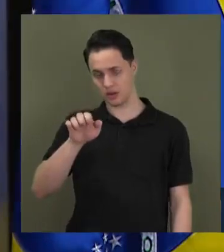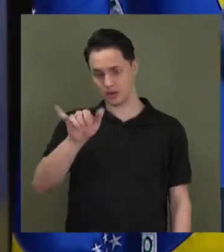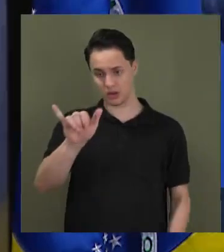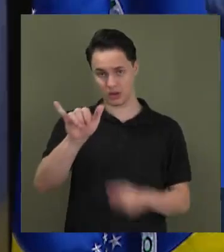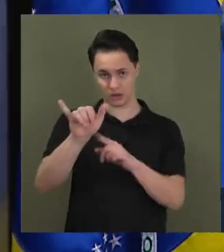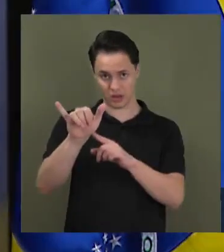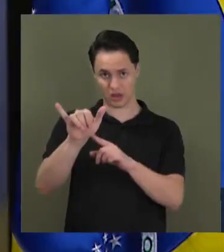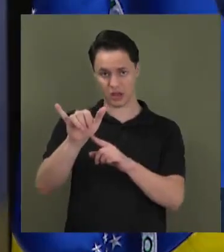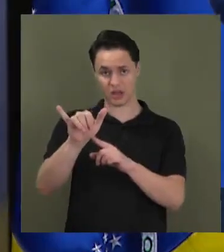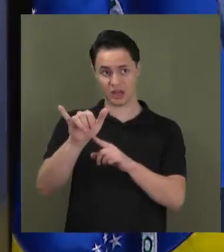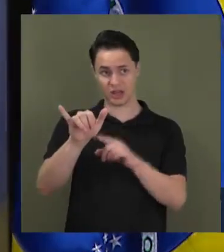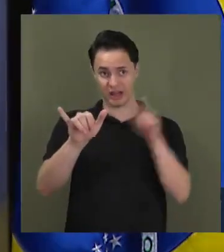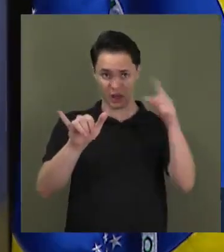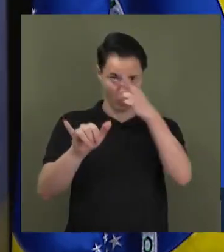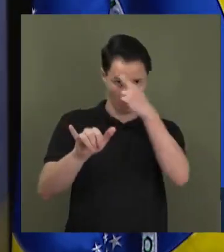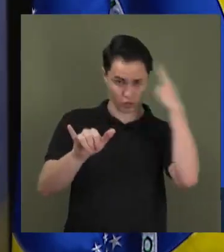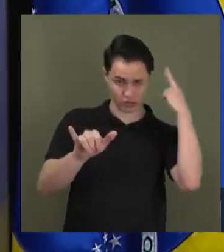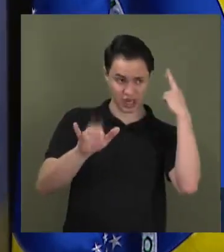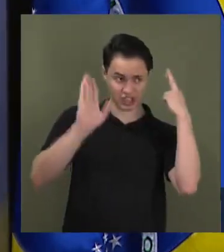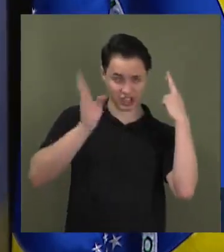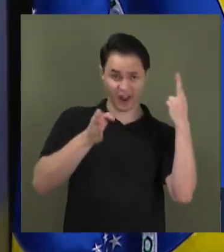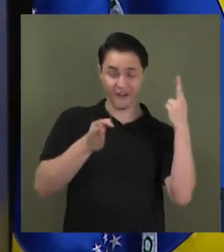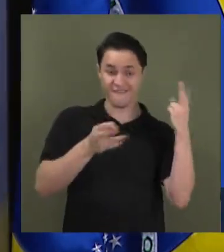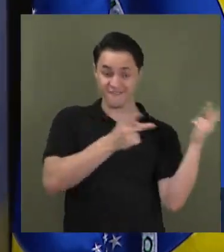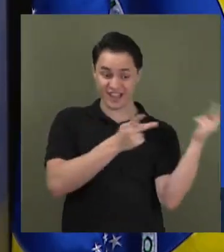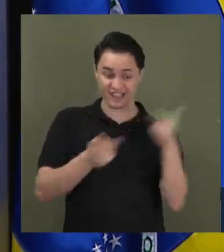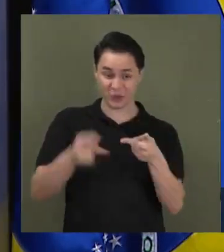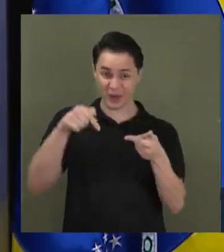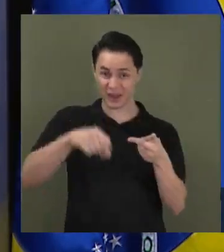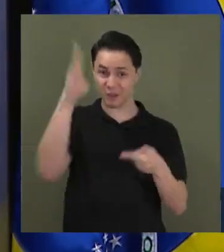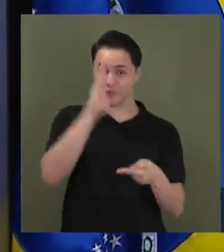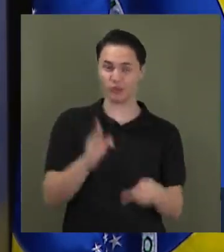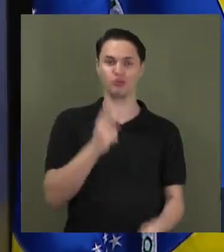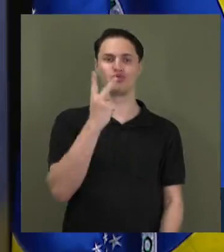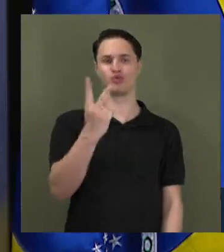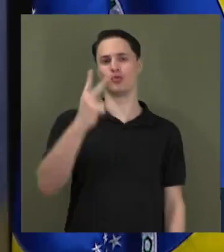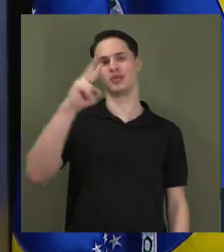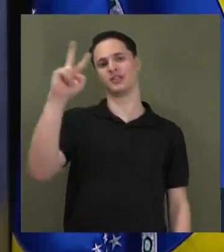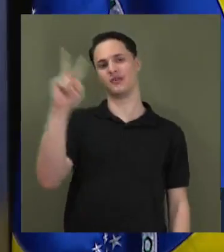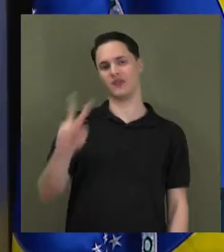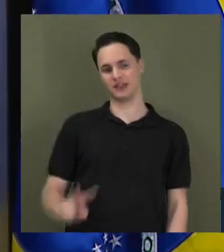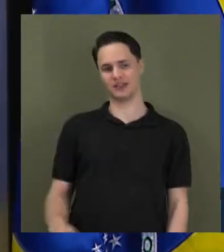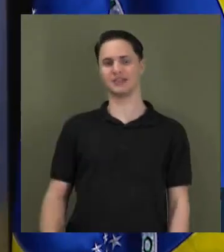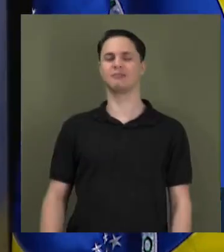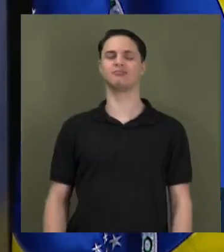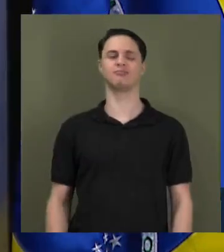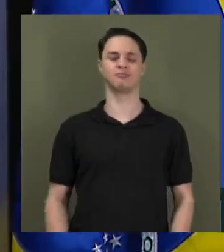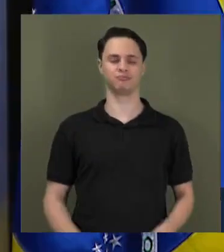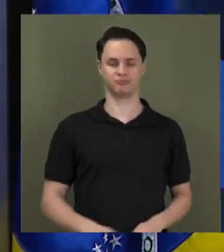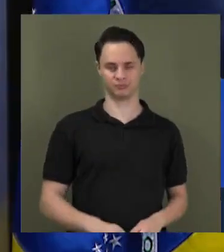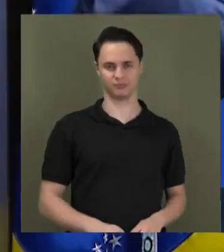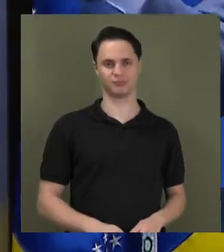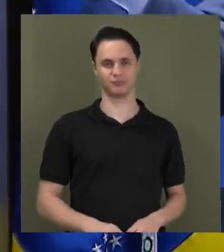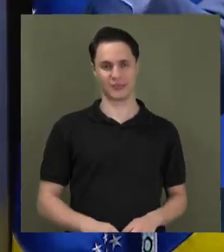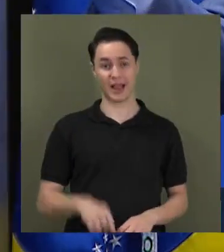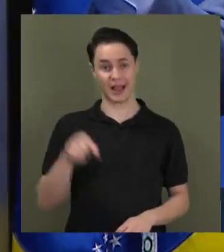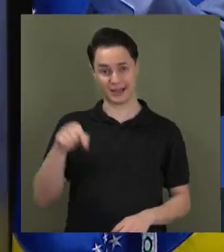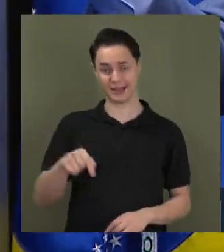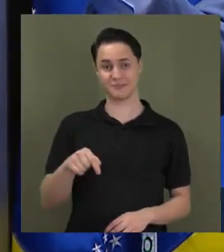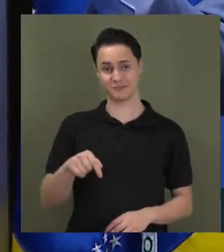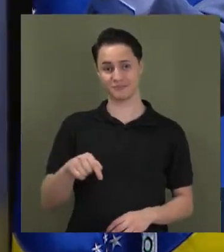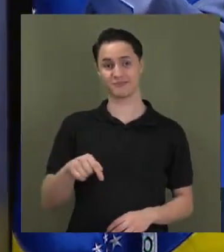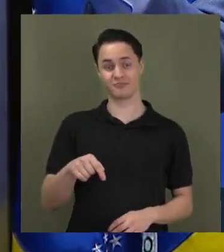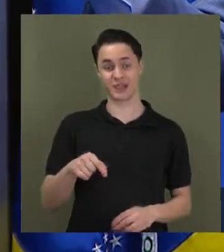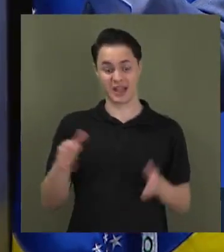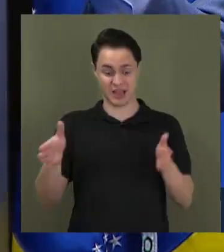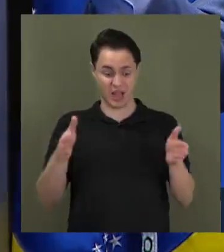recebido 2 vezes em menos de um ano. Repito, 2 vezes já foi recebido em menos de um ano.